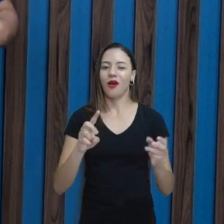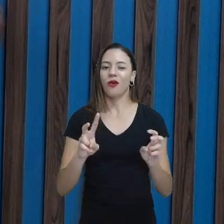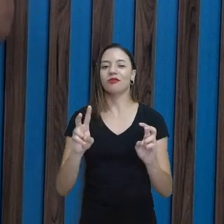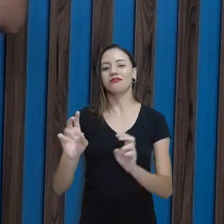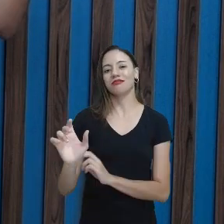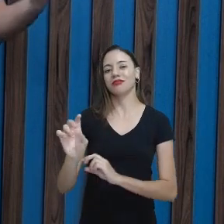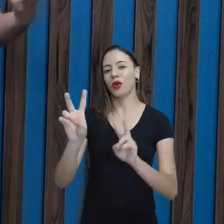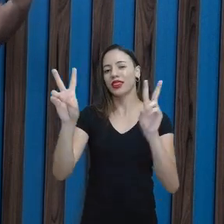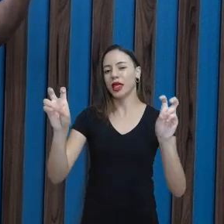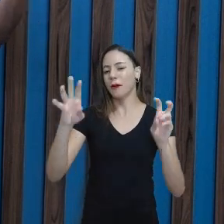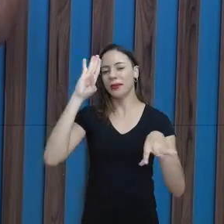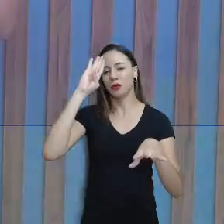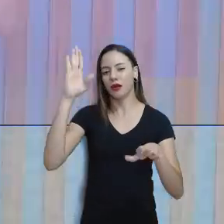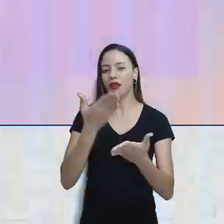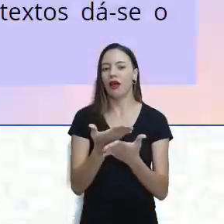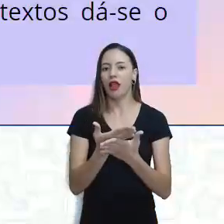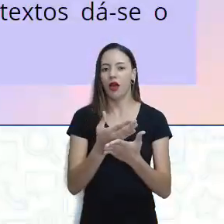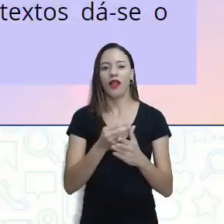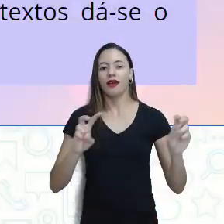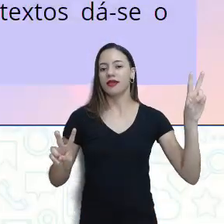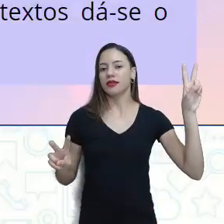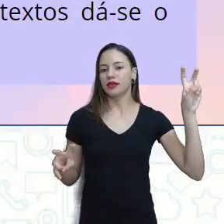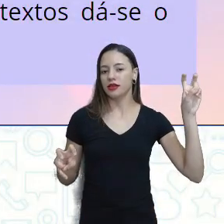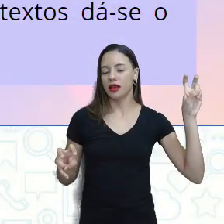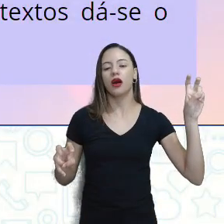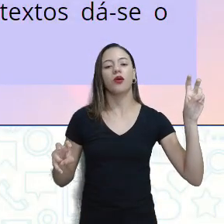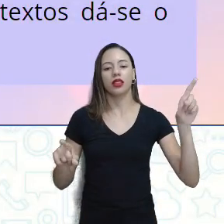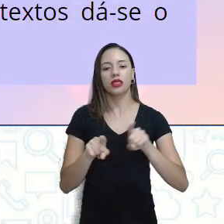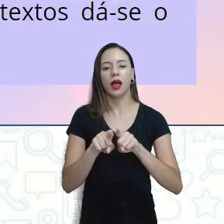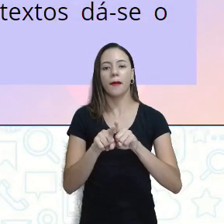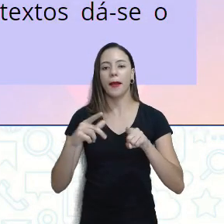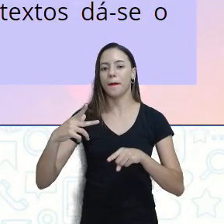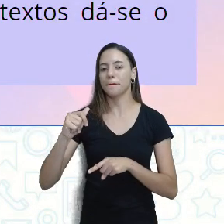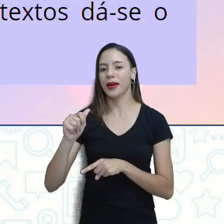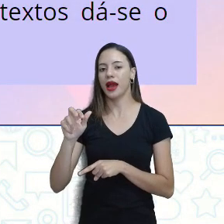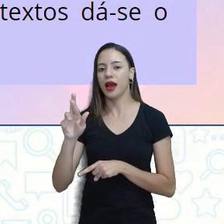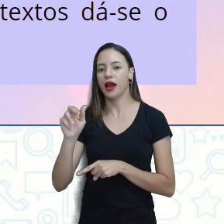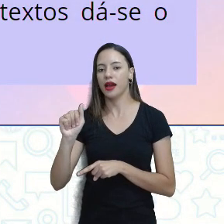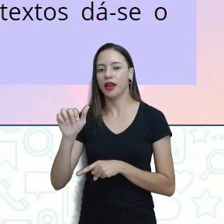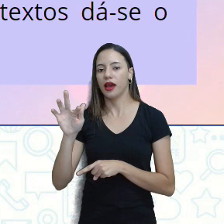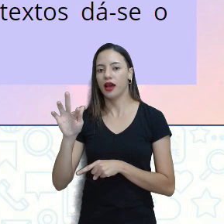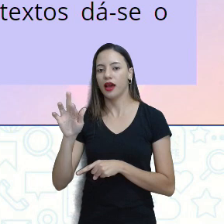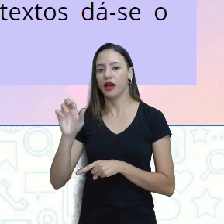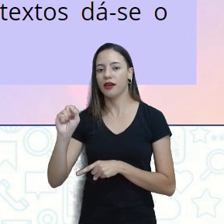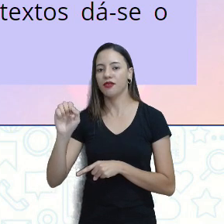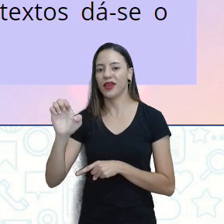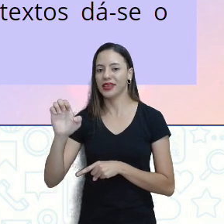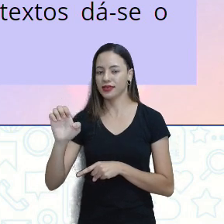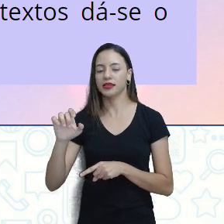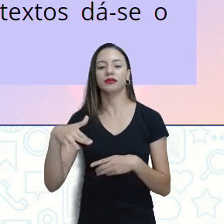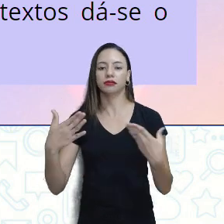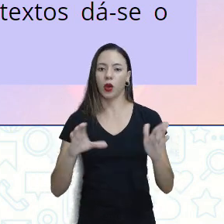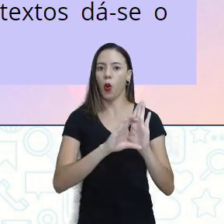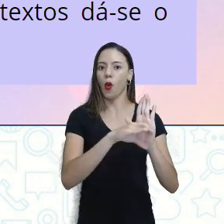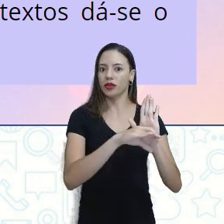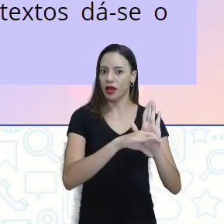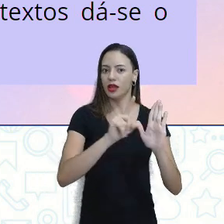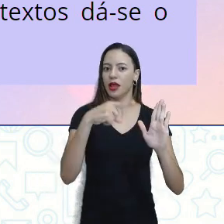aula, que é a citação e a paráfrase, tá? Então, a citação, vamos para o conceito e a gente vai trabalhando também